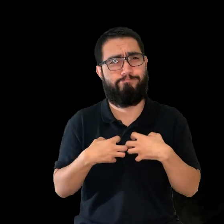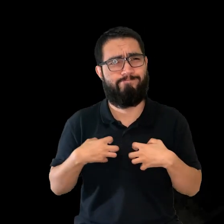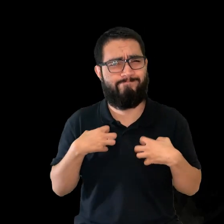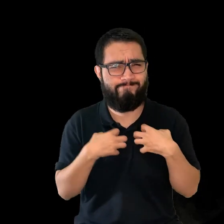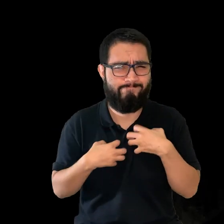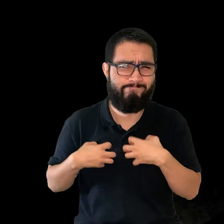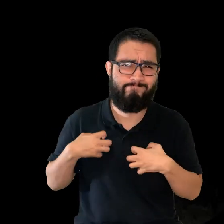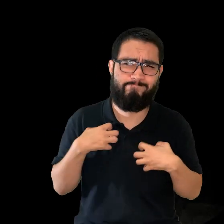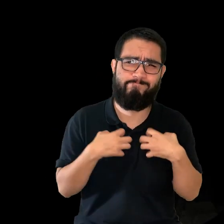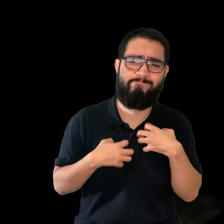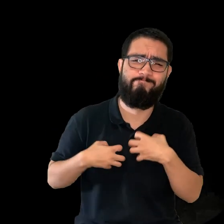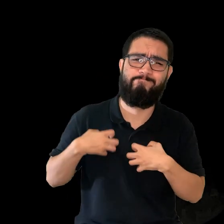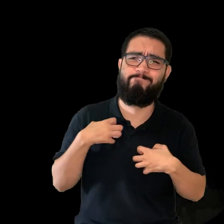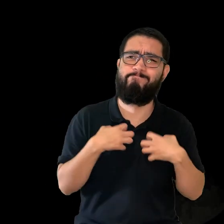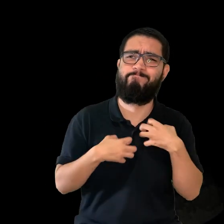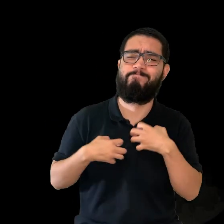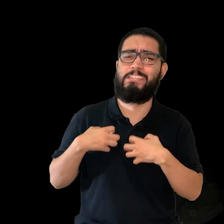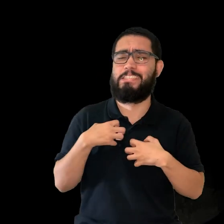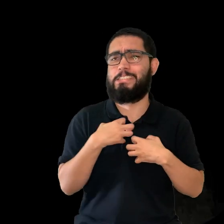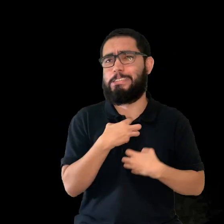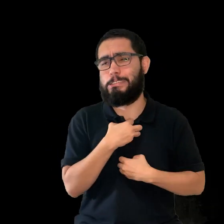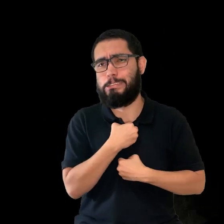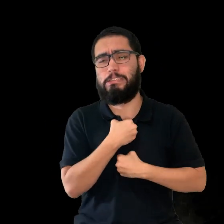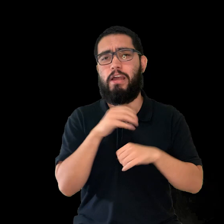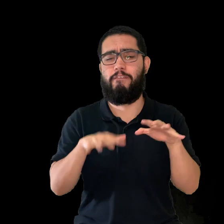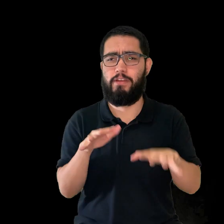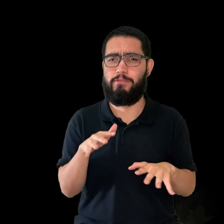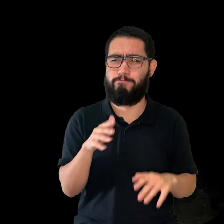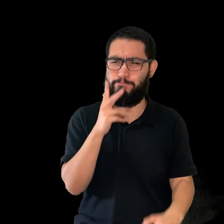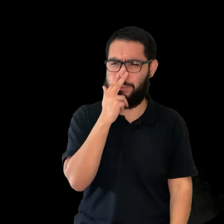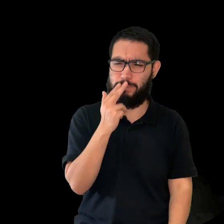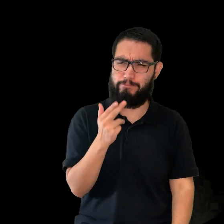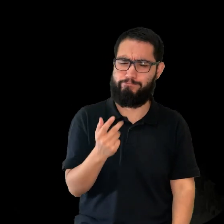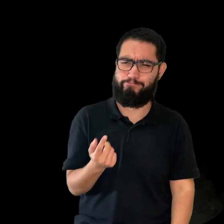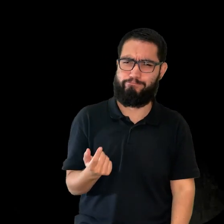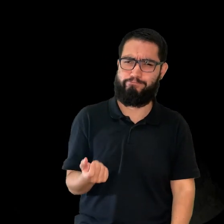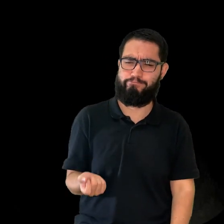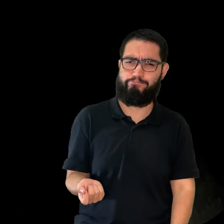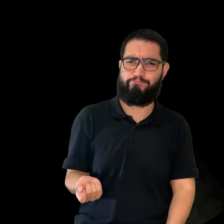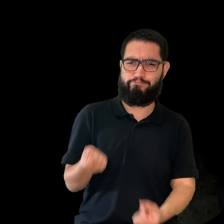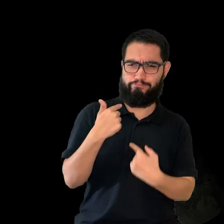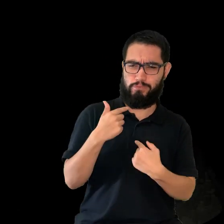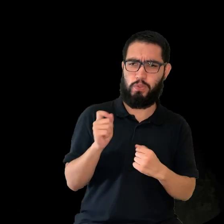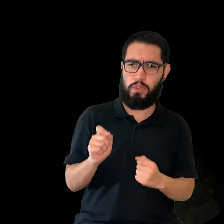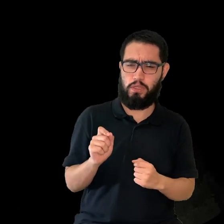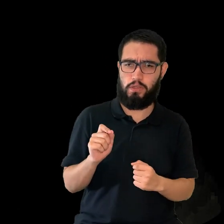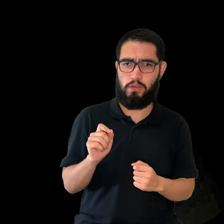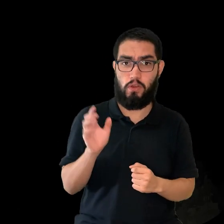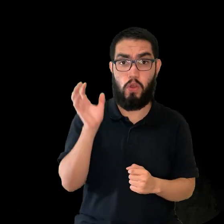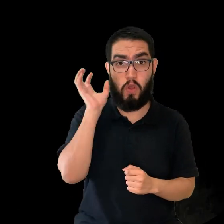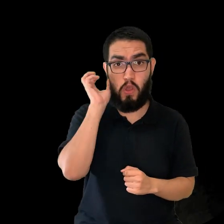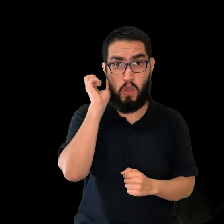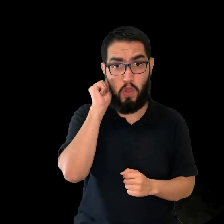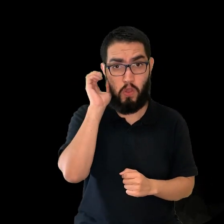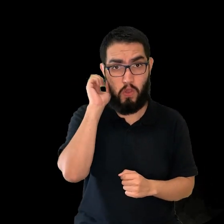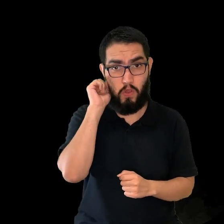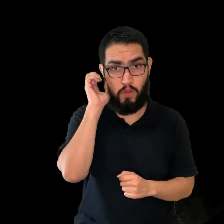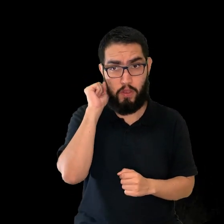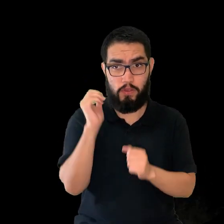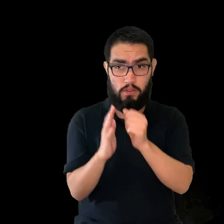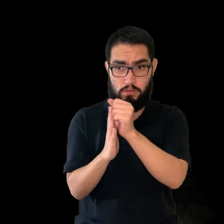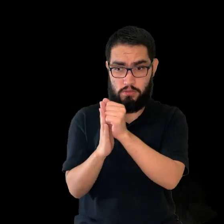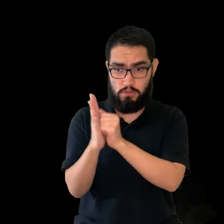oprimidos, se sentiam muitas vezes subjugados de alguma forma pela questão dos ouvintes